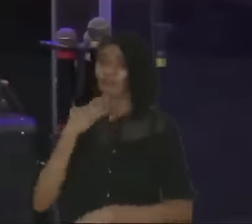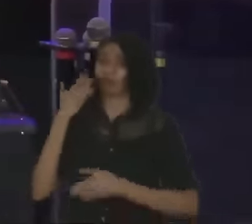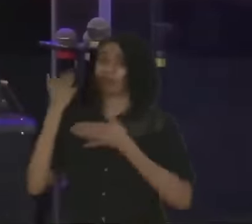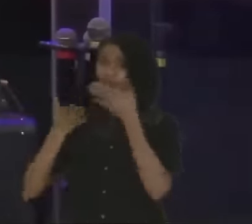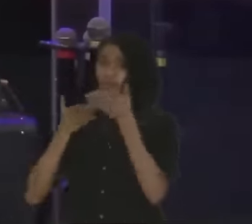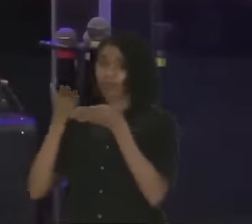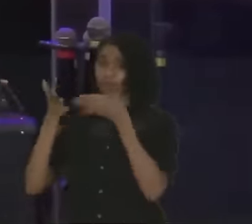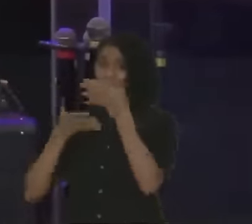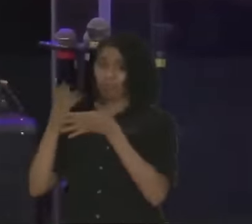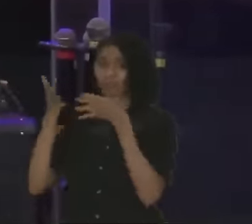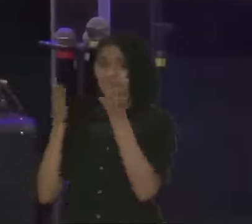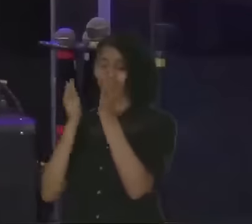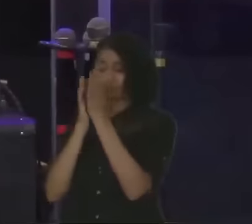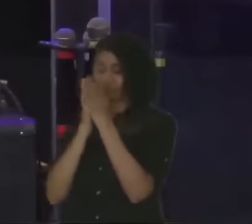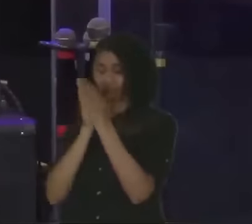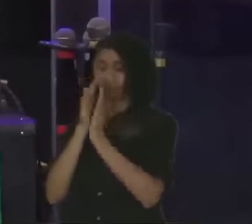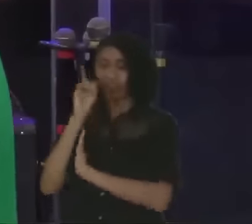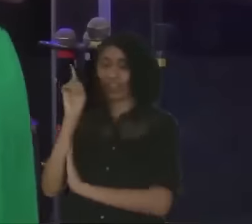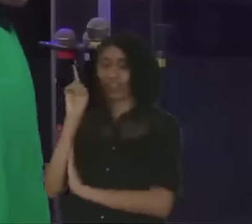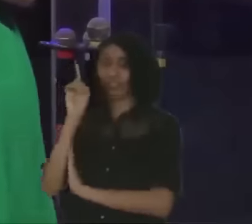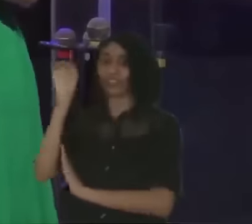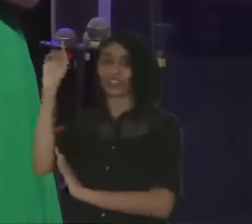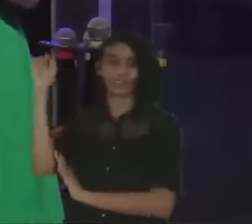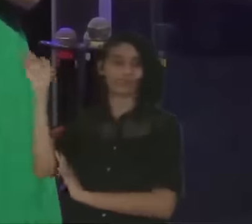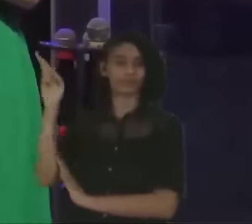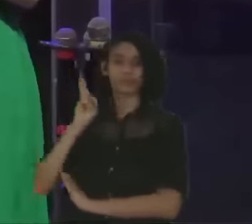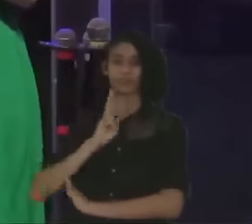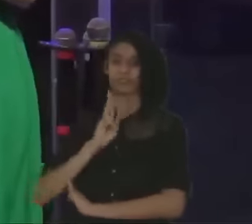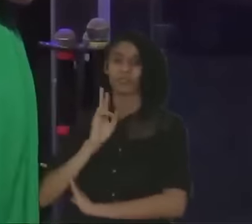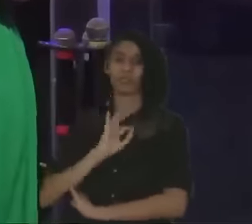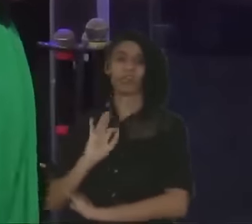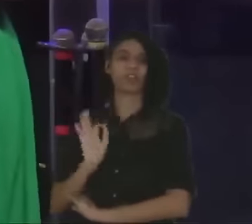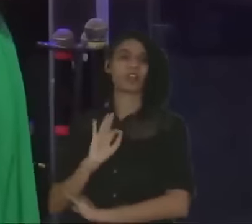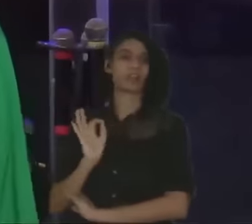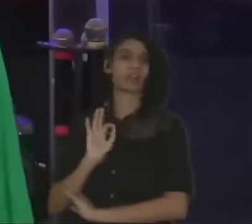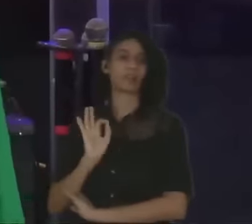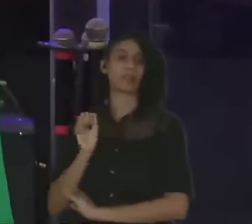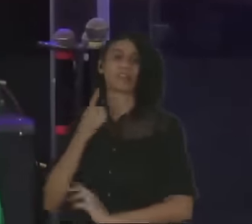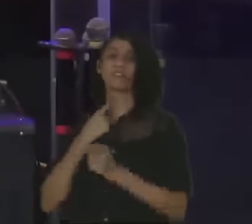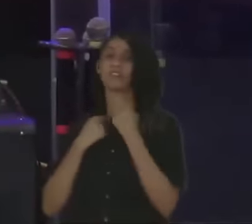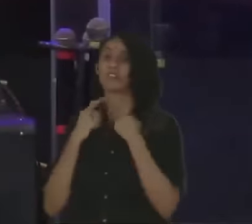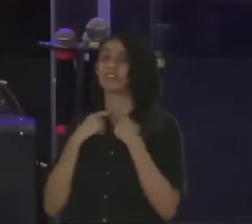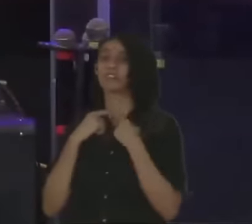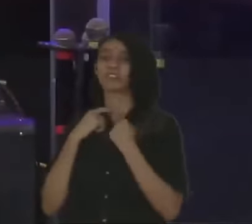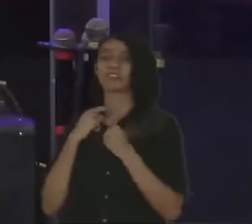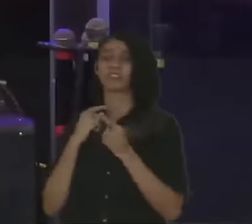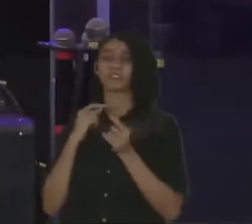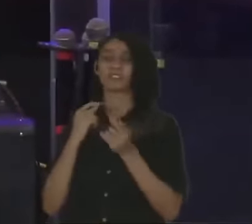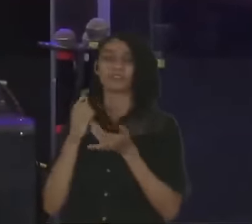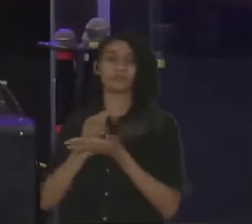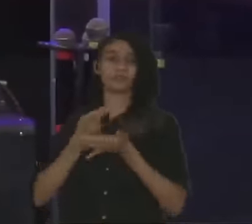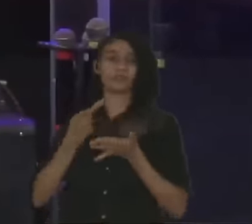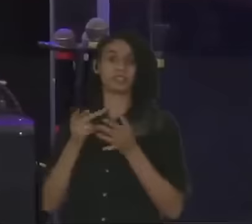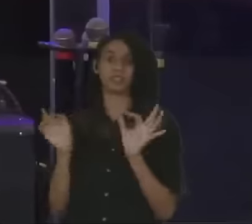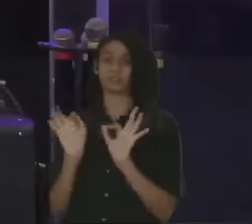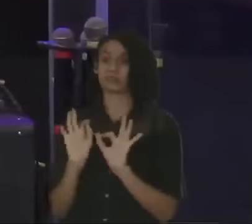orações não respondidas desejos não alcançados expectativas frustradas